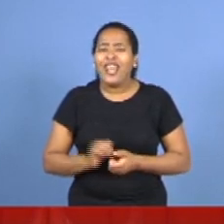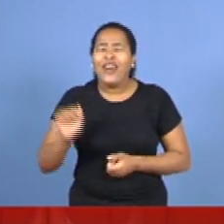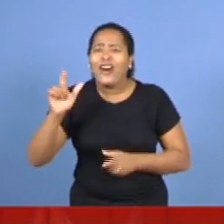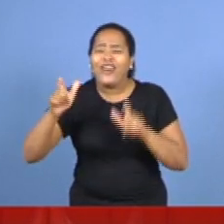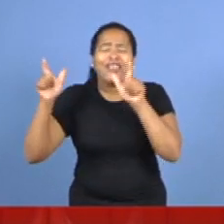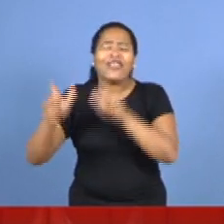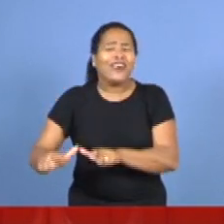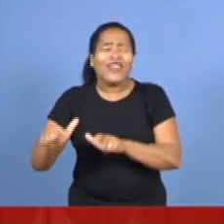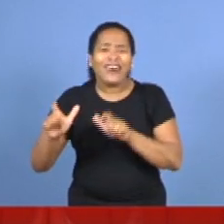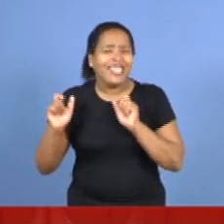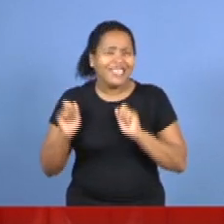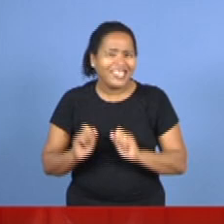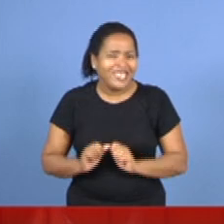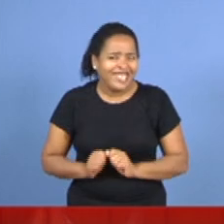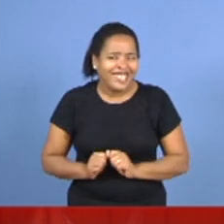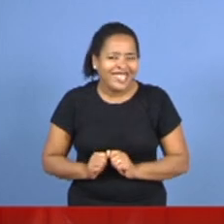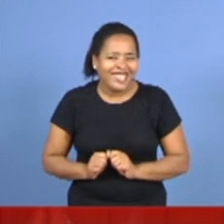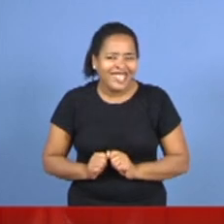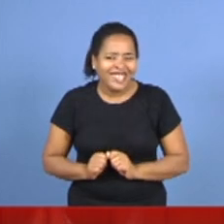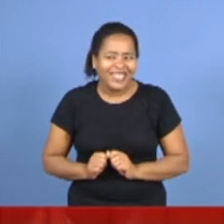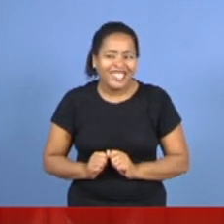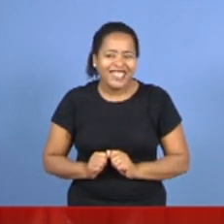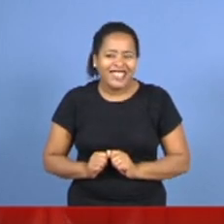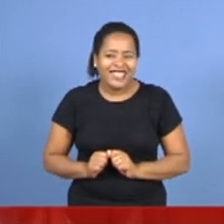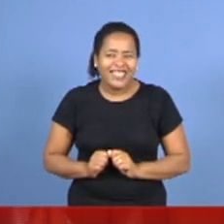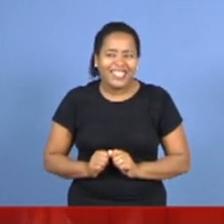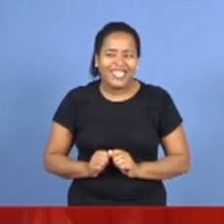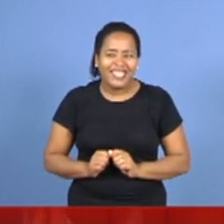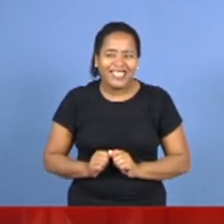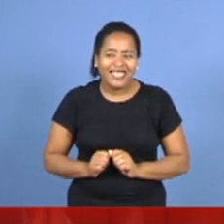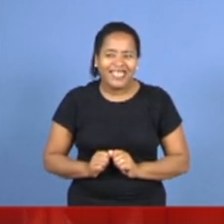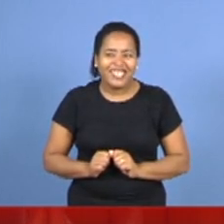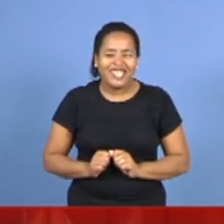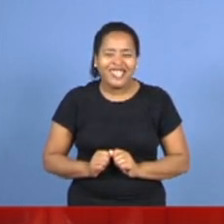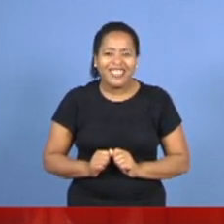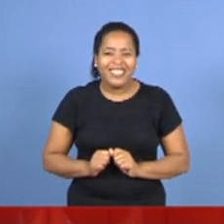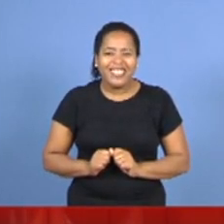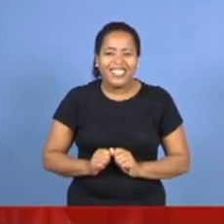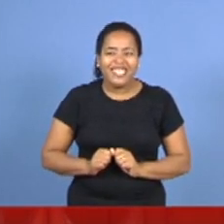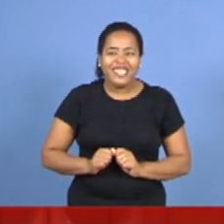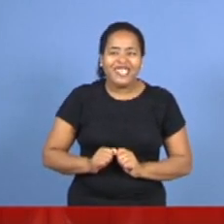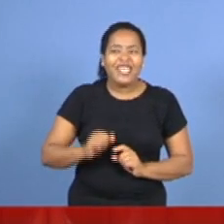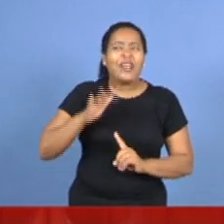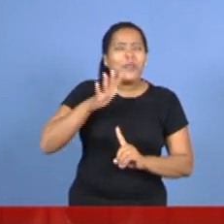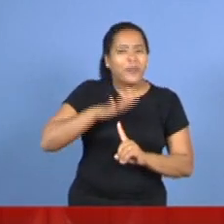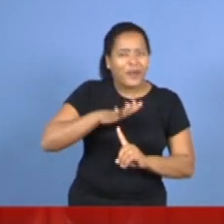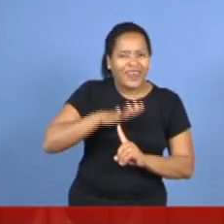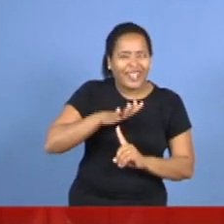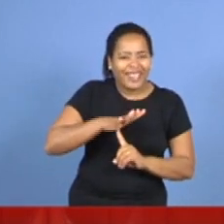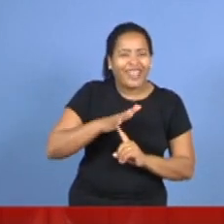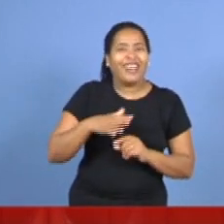Ele falou Londrina, Pará. Estado do Paraná. É. Só faltou dizer que era Istambul. Pronto.